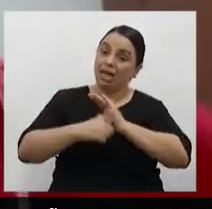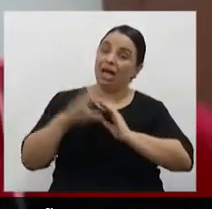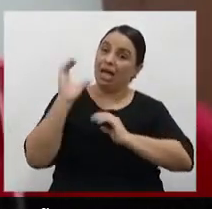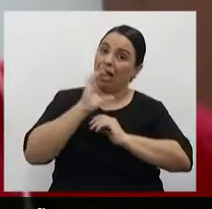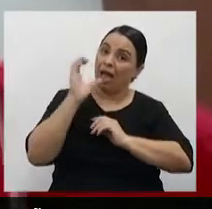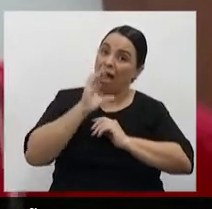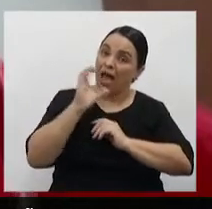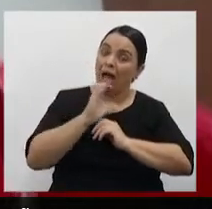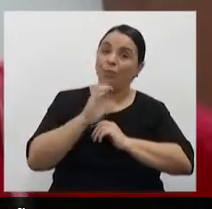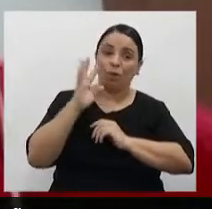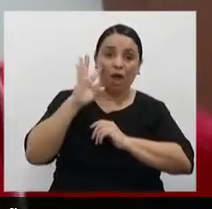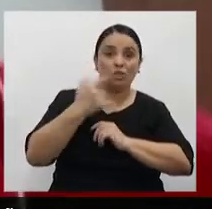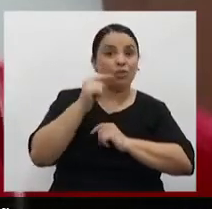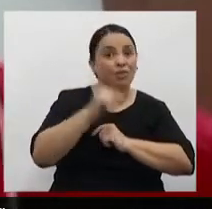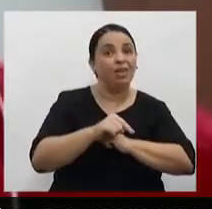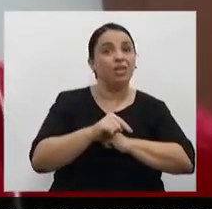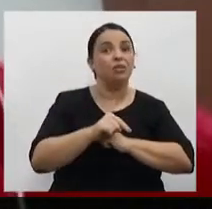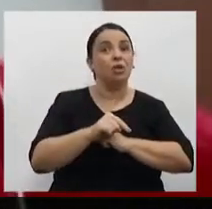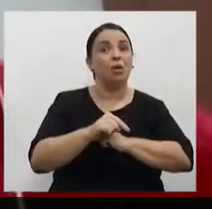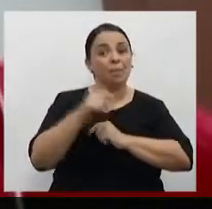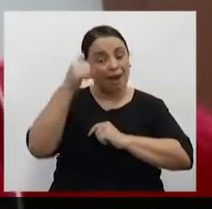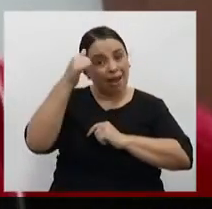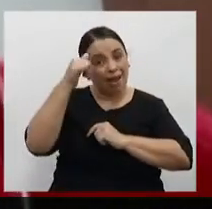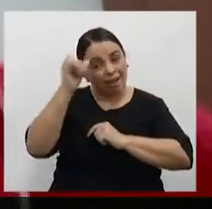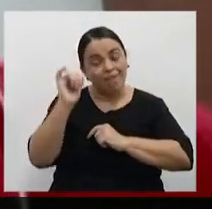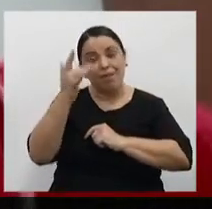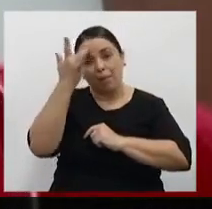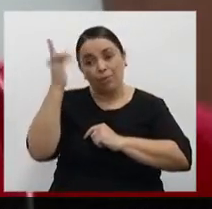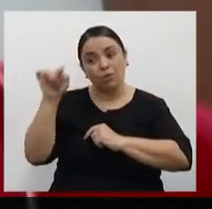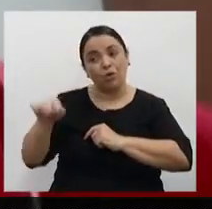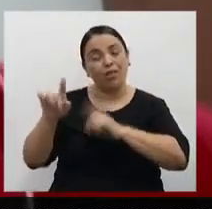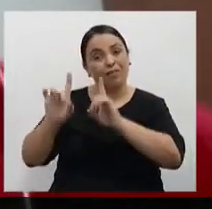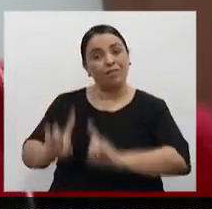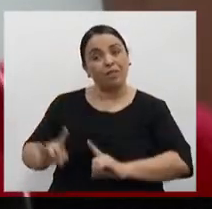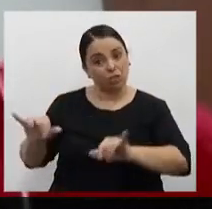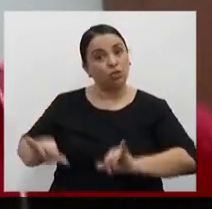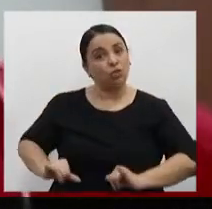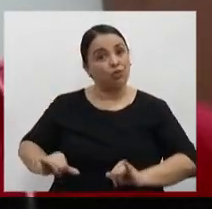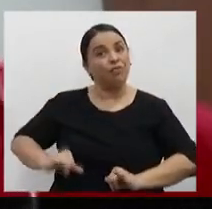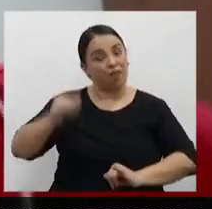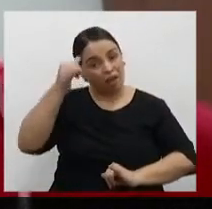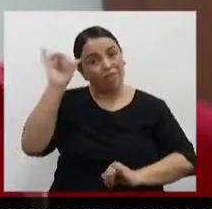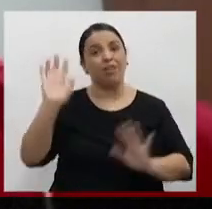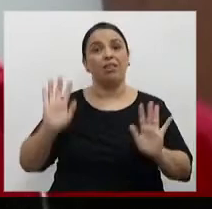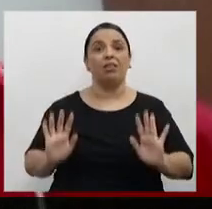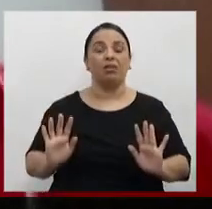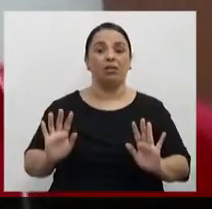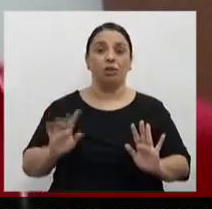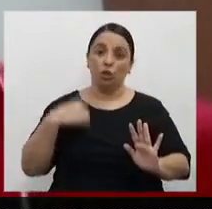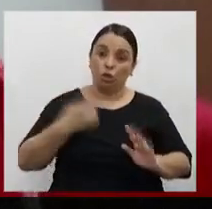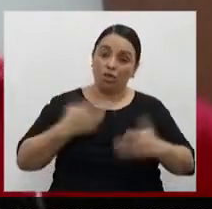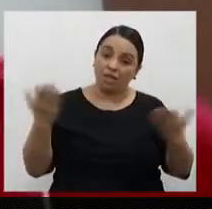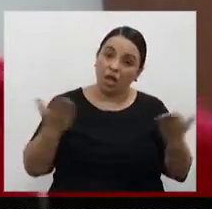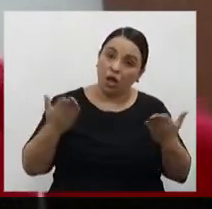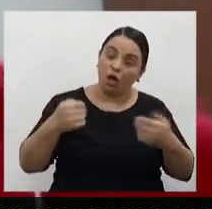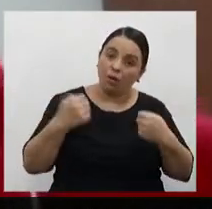deficiência não vão pagar por isso, não. Pelo menos nós teremos um trabalho sério no sentido de reverter essa